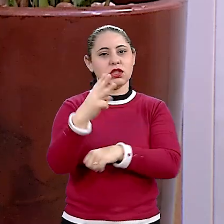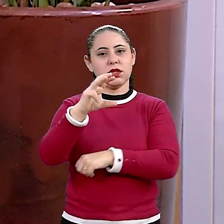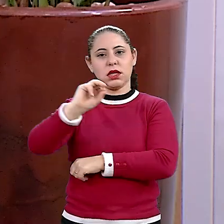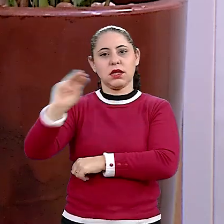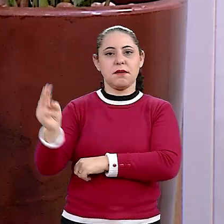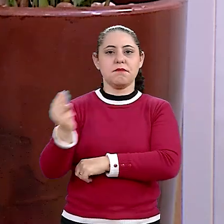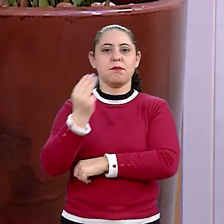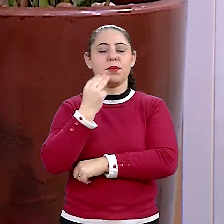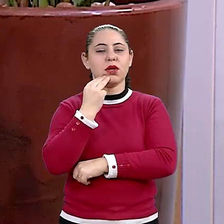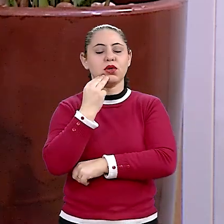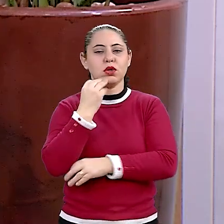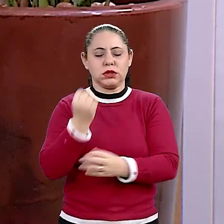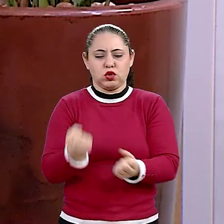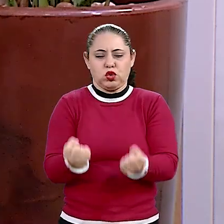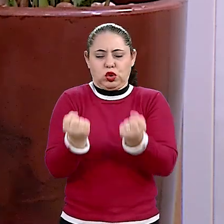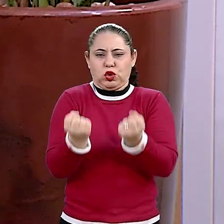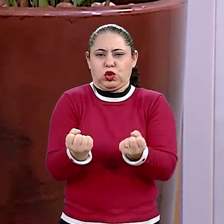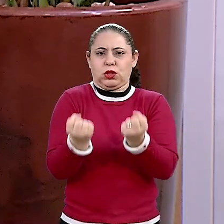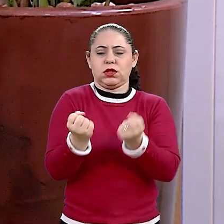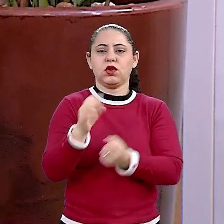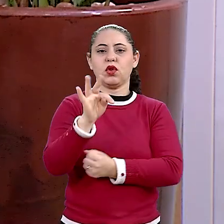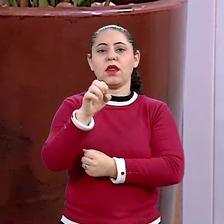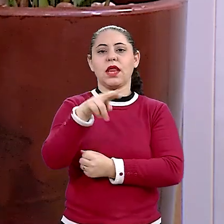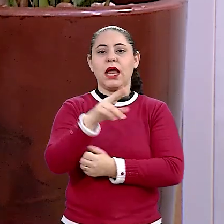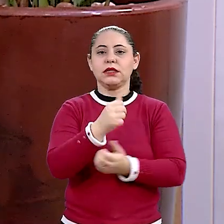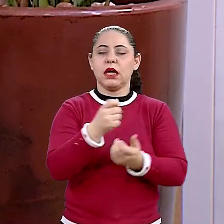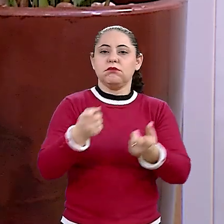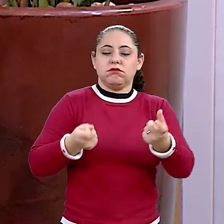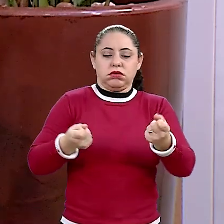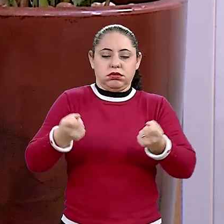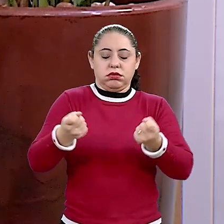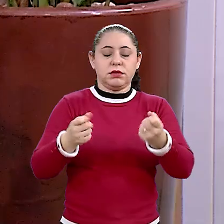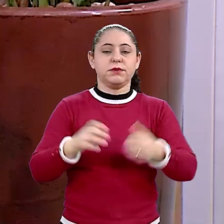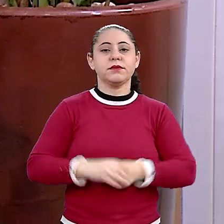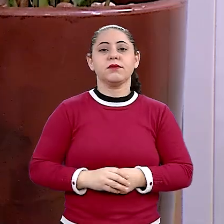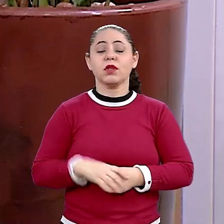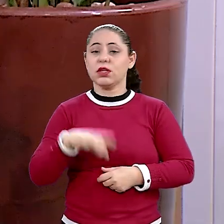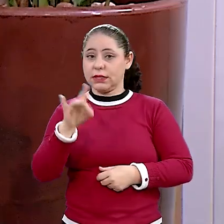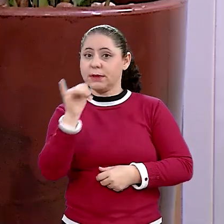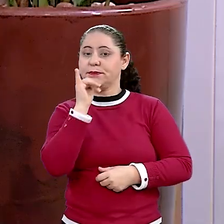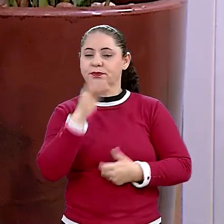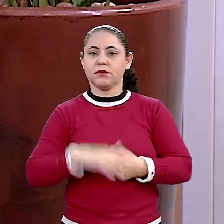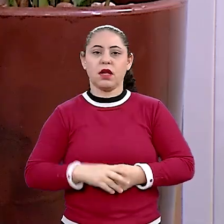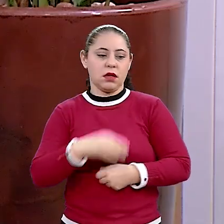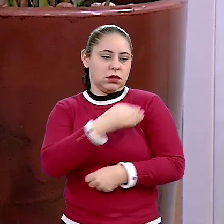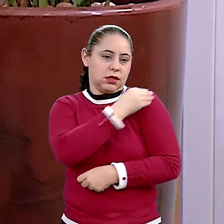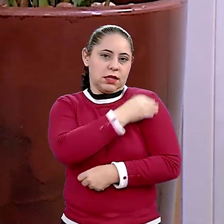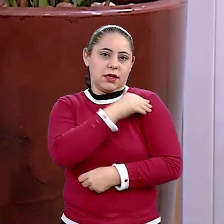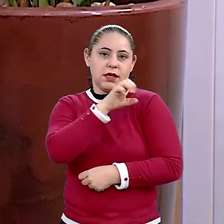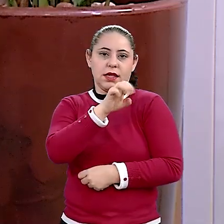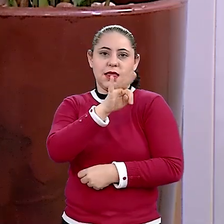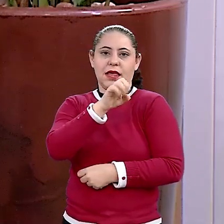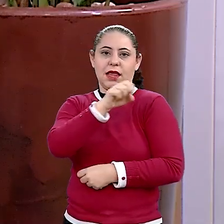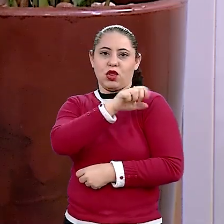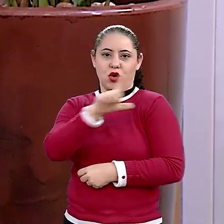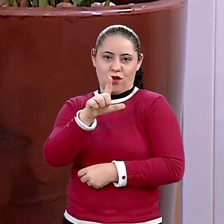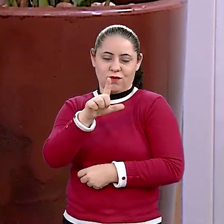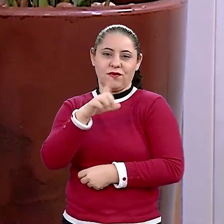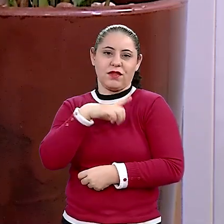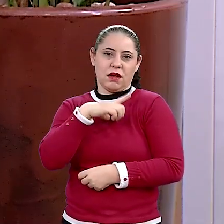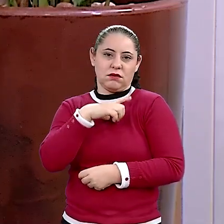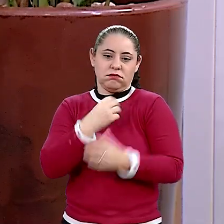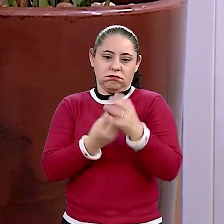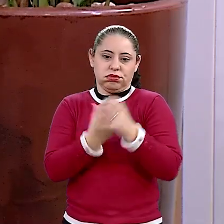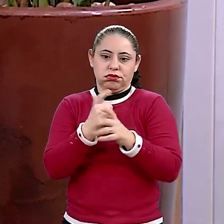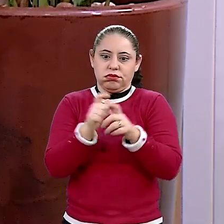30 milhões de toneladas de potencial de transporte, fora o etanol, que está explodindo a produção. E no caso